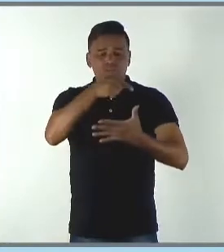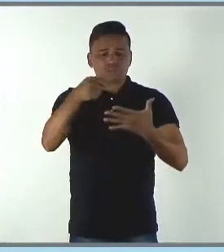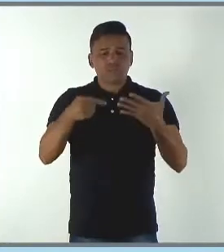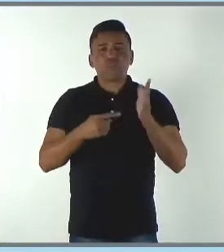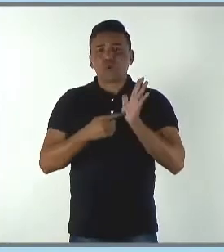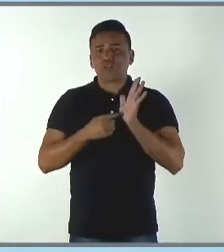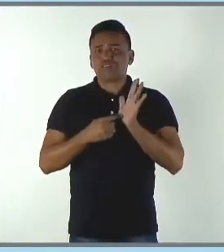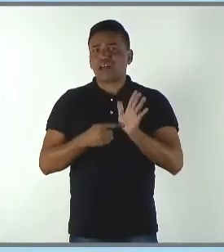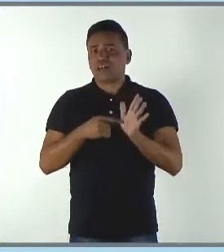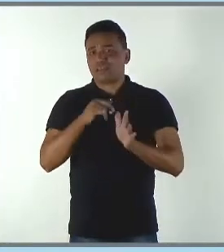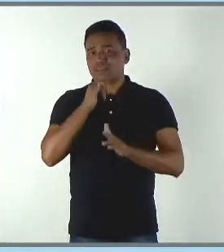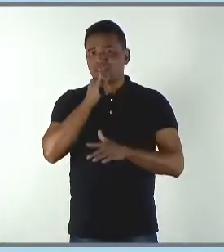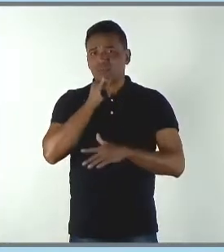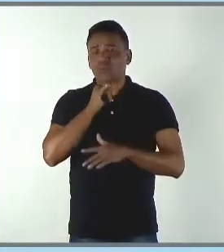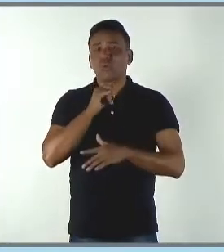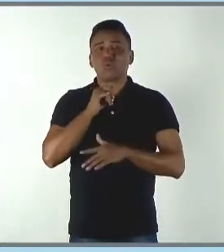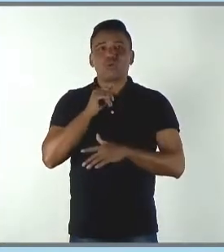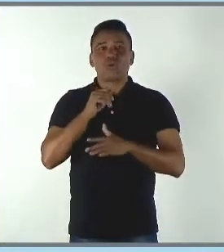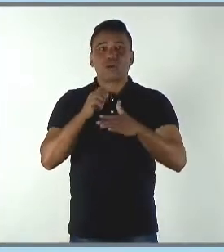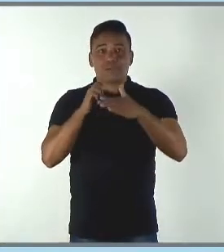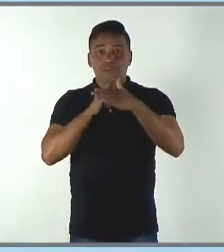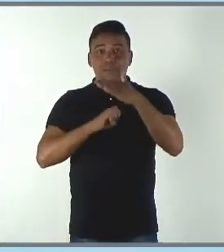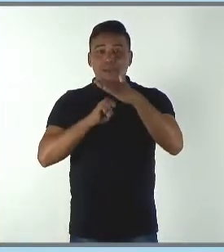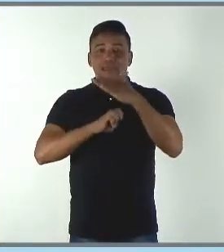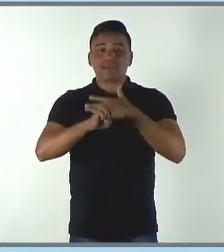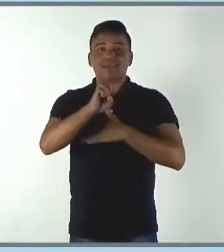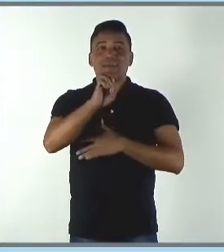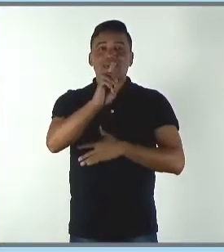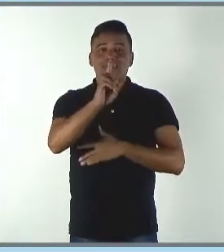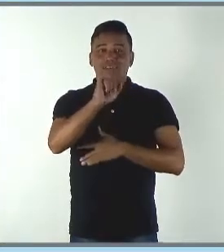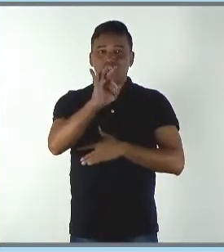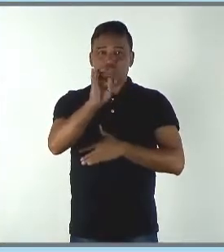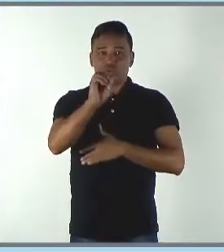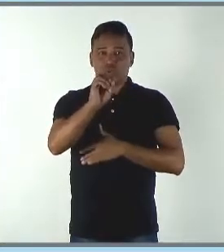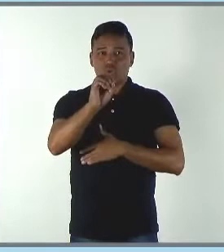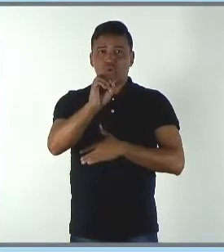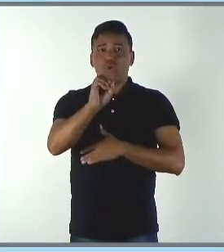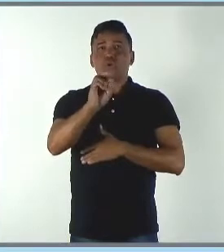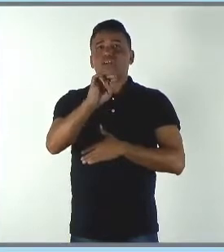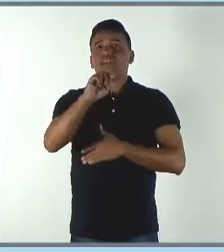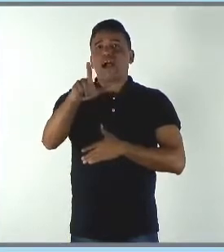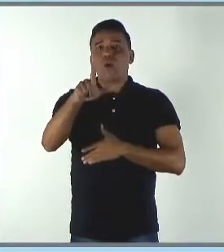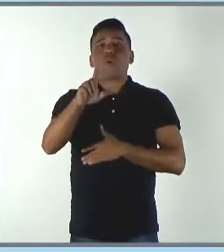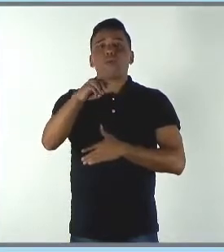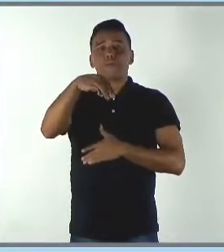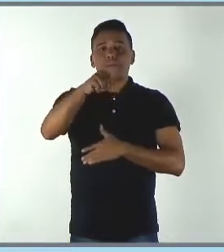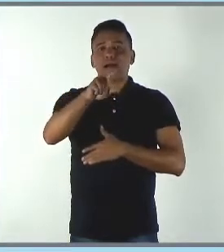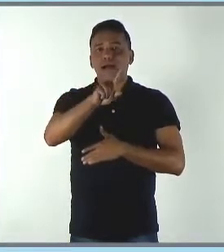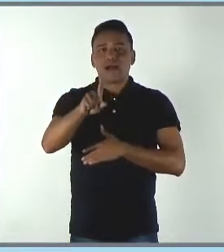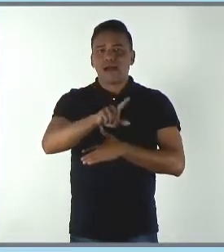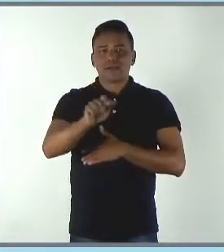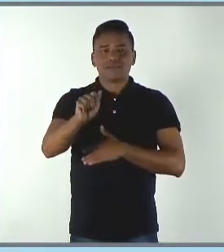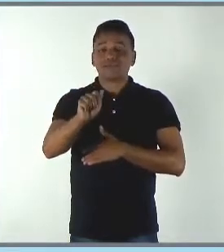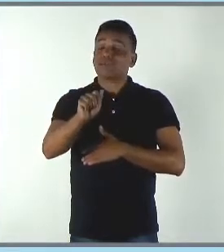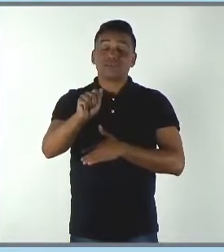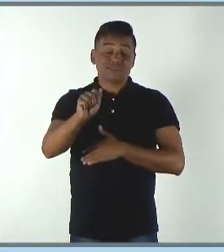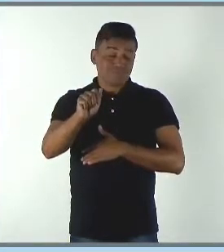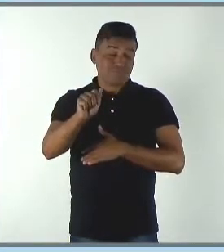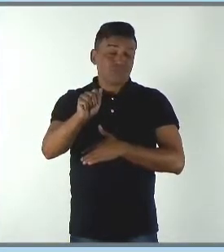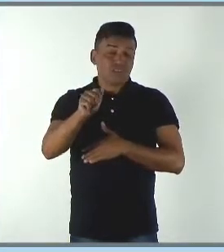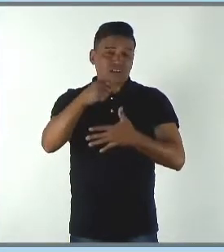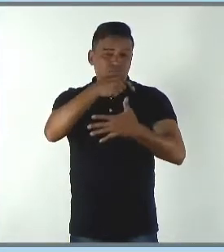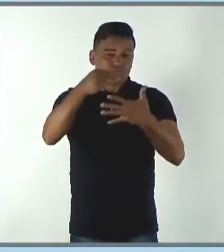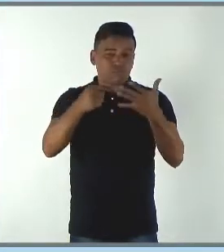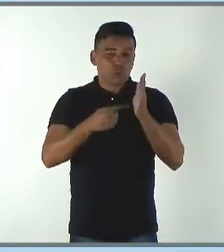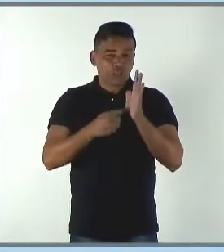da casa editorial Masa de maneira muito genérica, pessoal. Não vou entrar em detalhes excessivos, né? Porque a nossa intenção